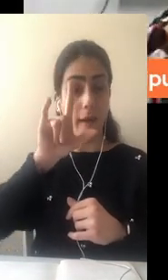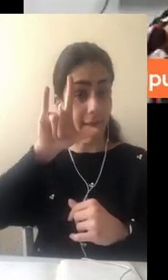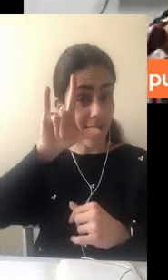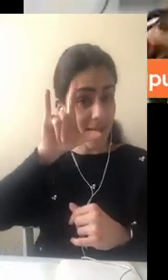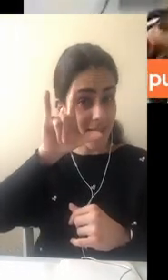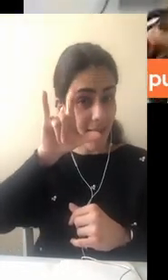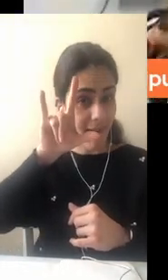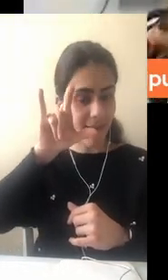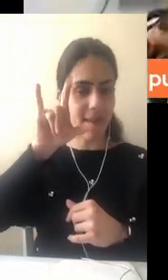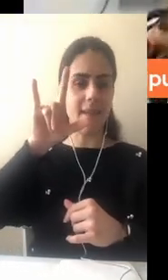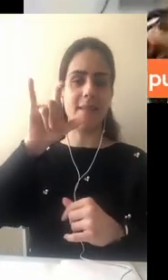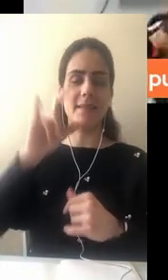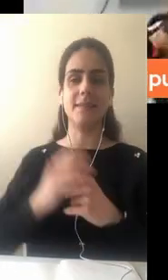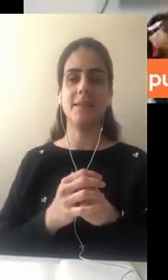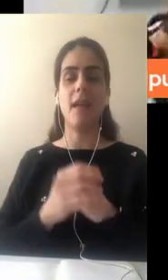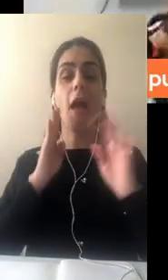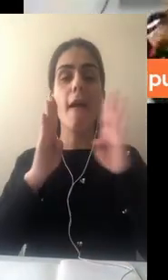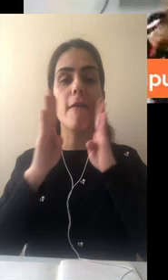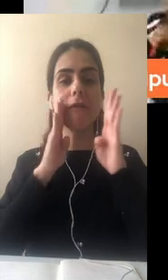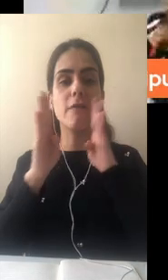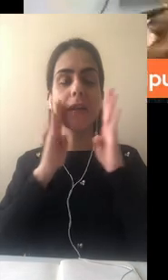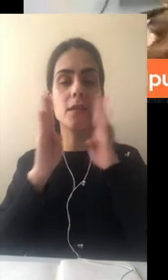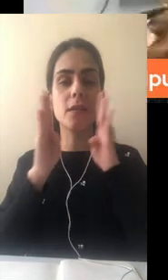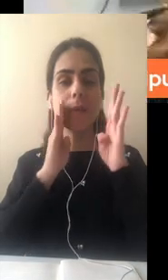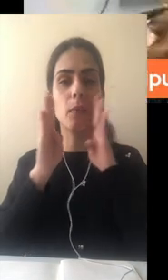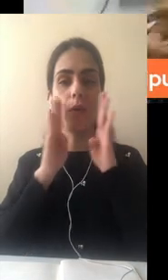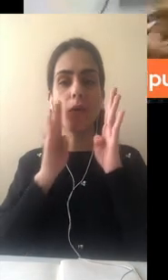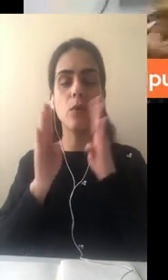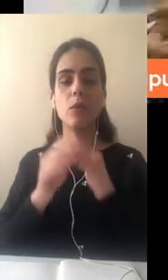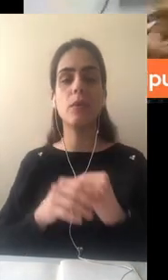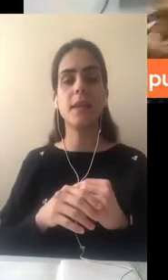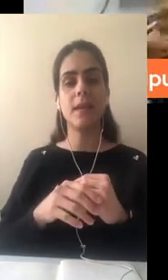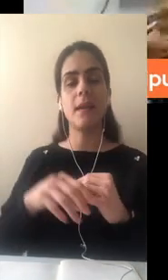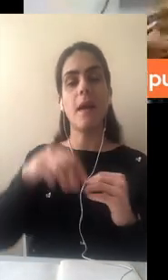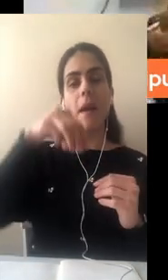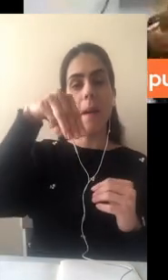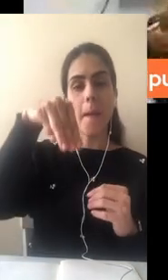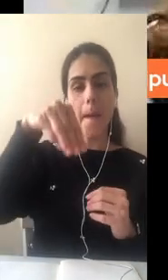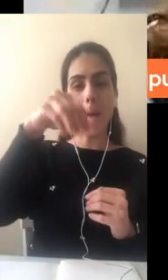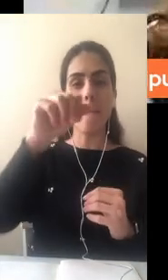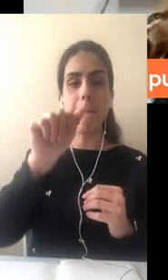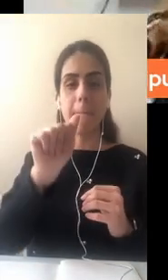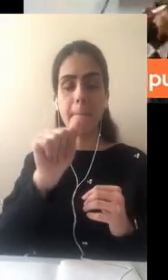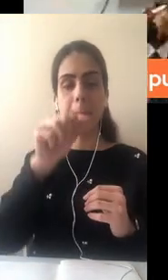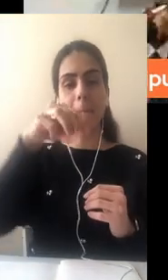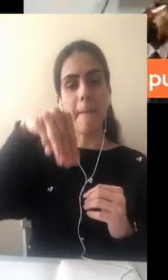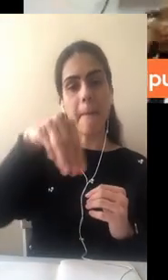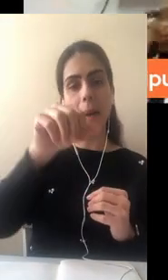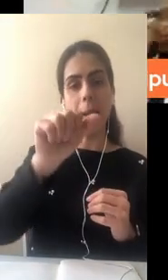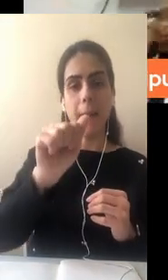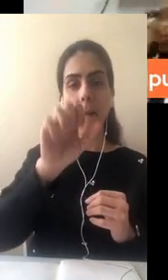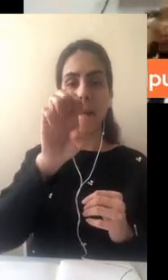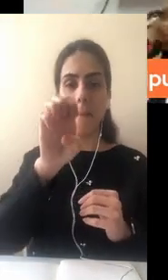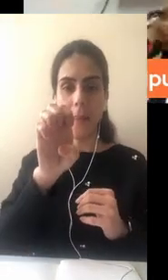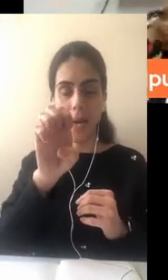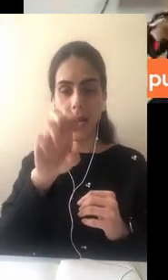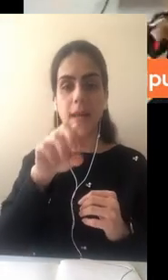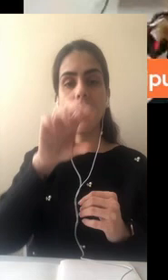@cassi.tardivo. No Instagram. No Instagram. No Facebook pode colocar lá a mamãe educadora que ainda